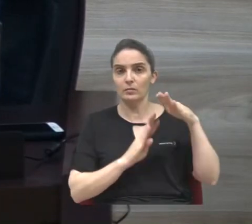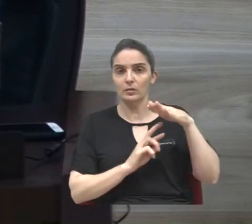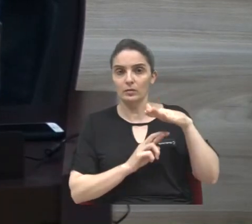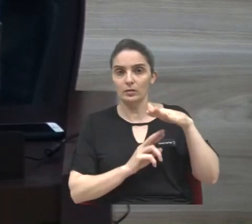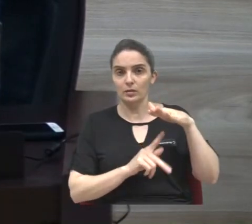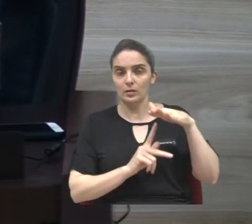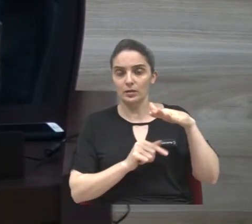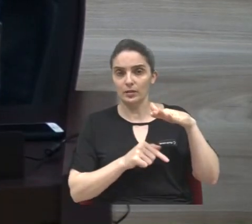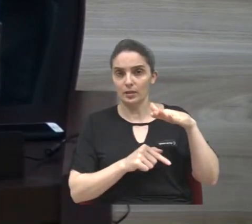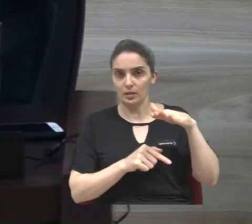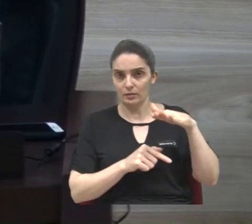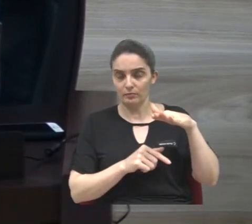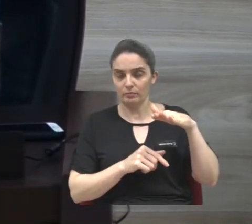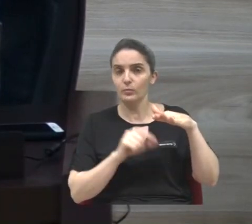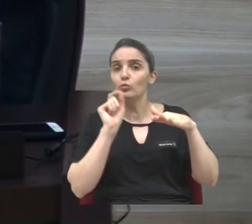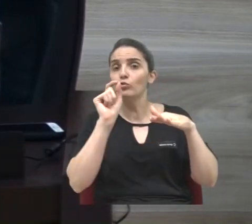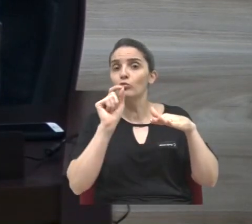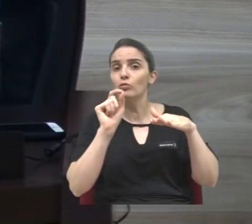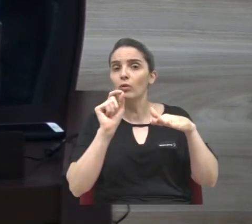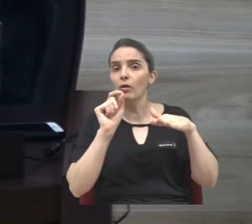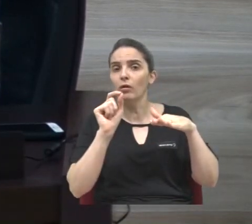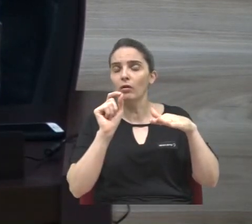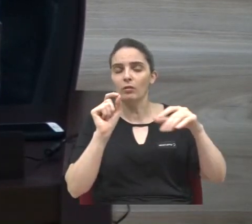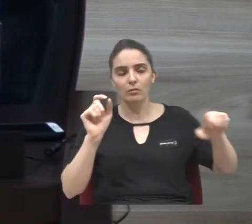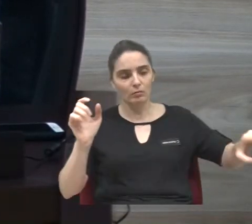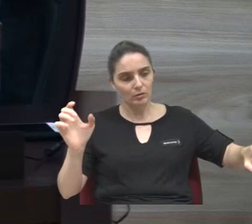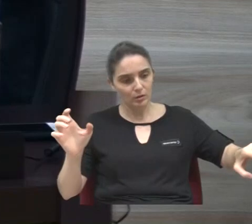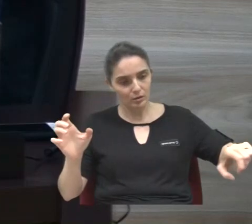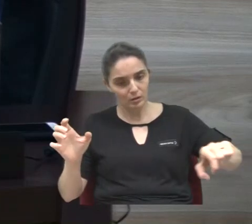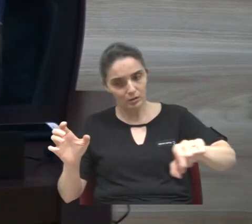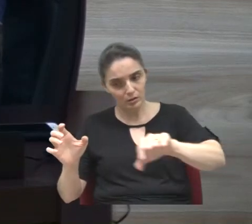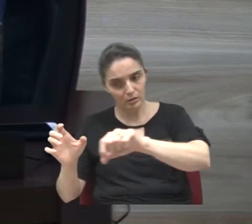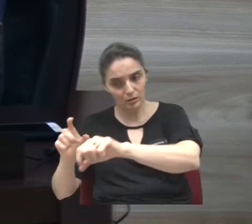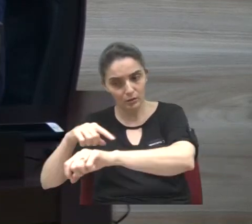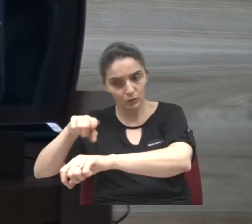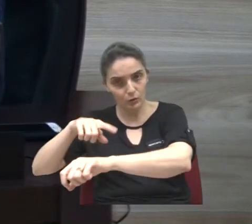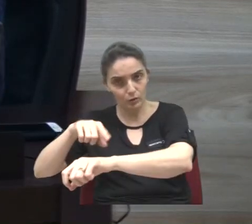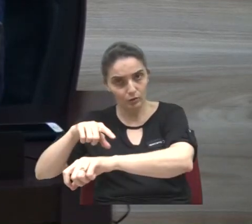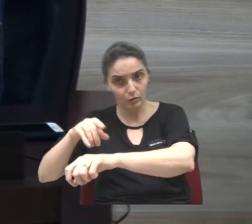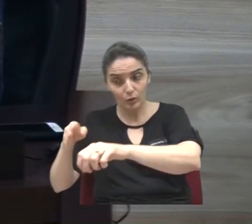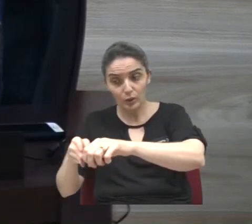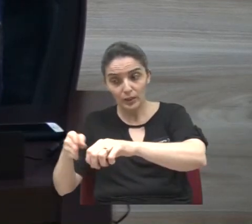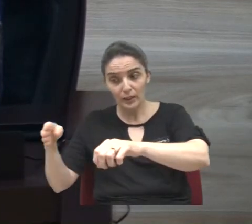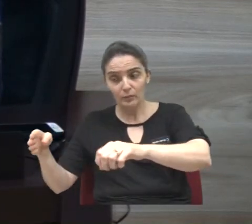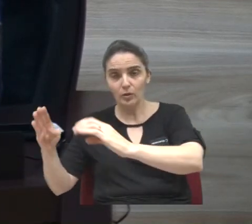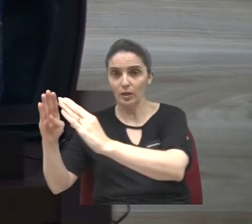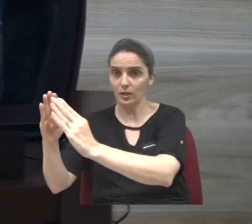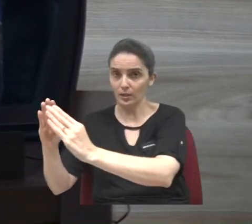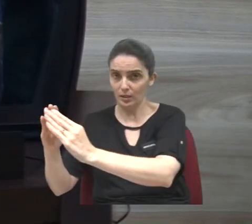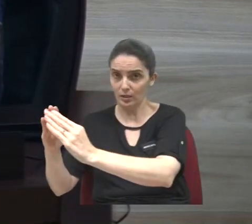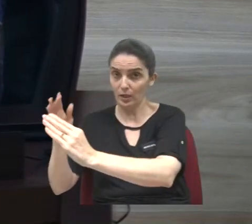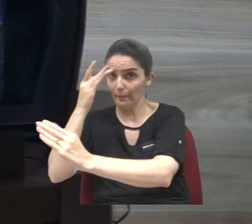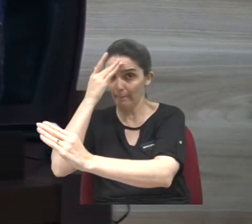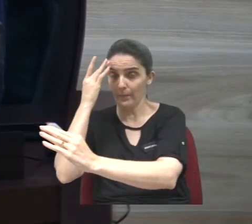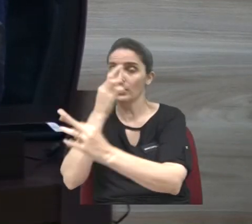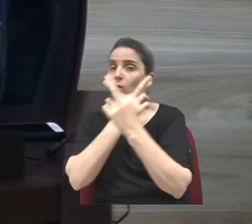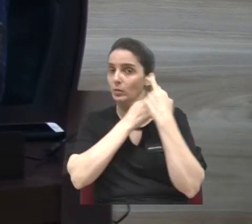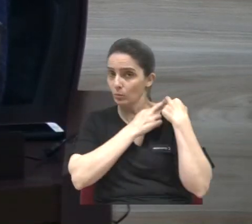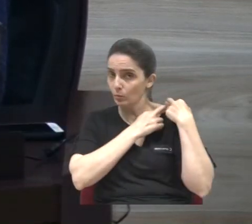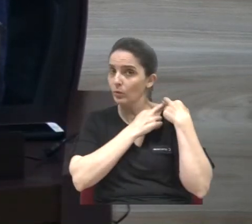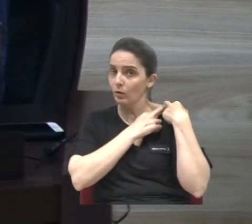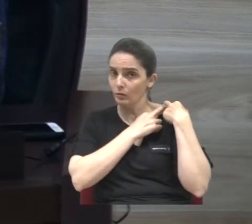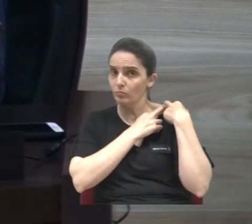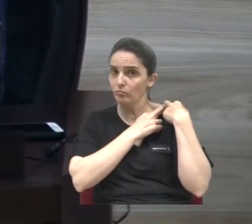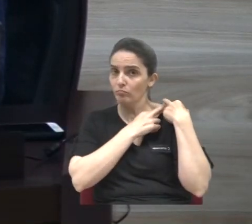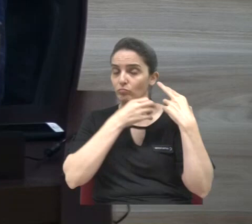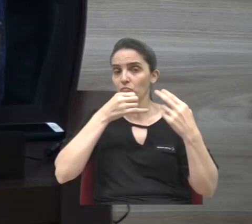uma vez dentro da propriedade do consumidor, após o relógio medidor, fica a critério do cliente a instalação ou não do aparelho